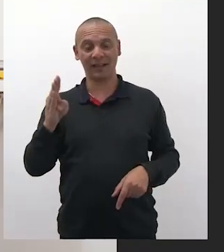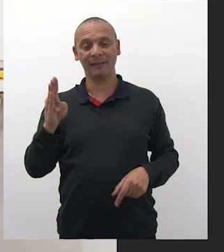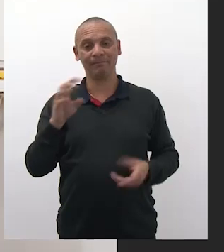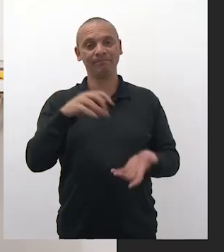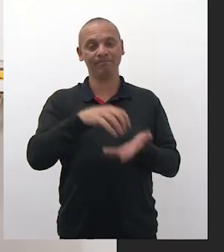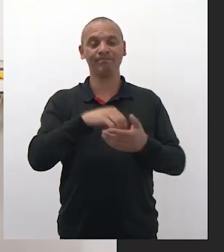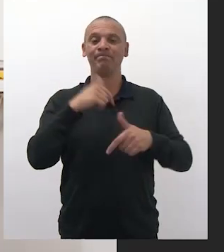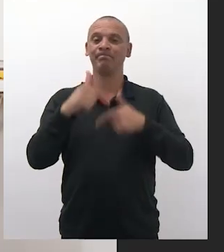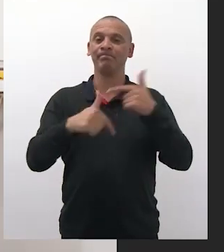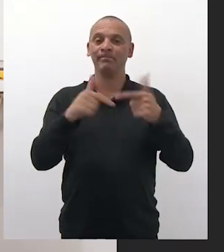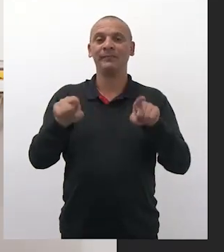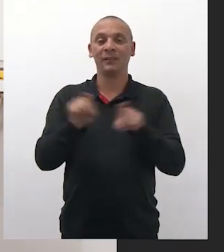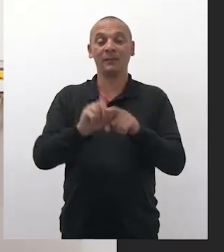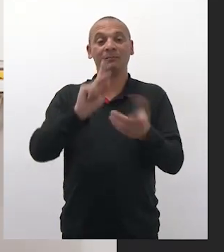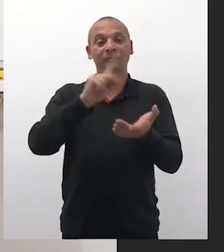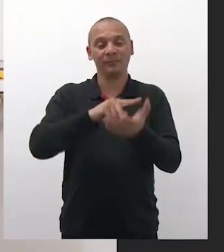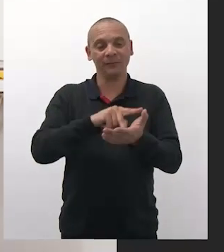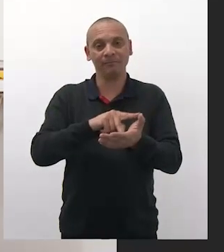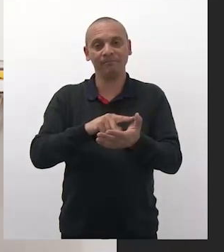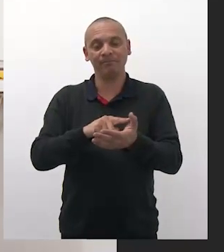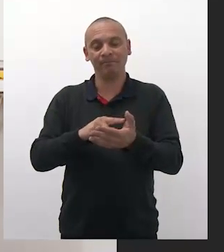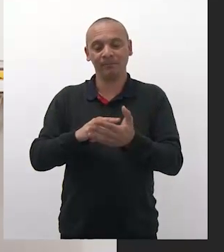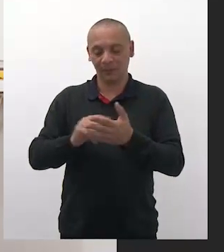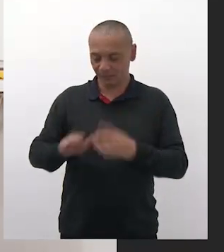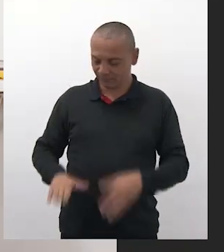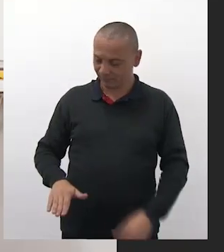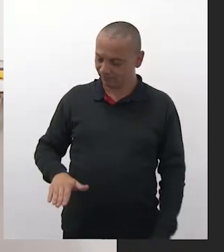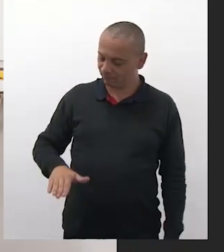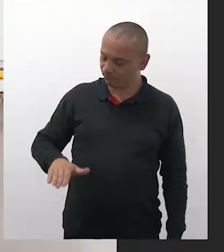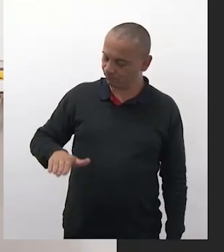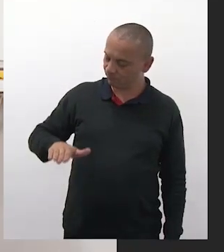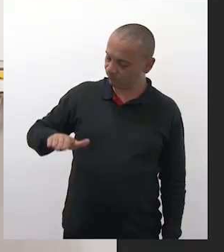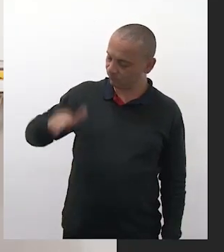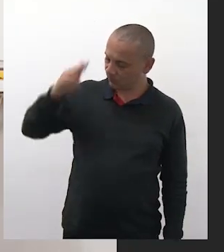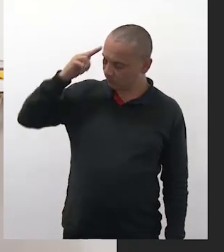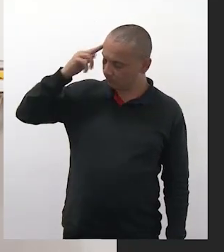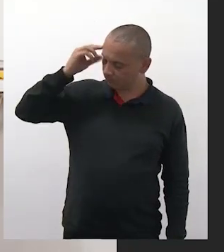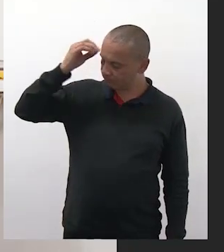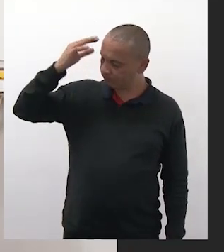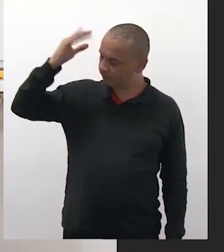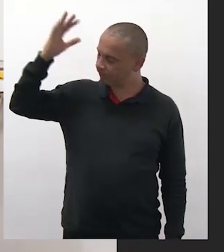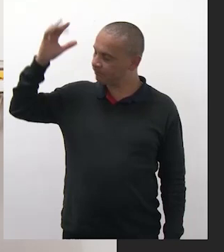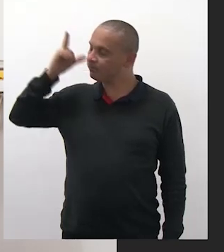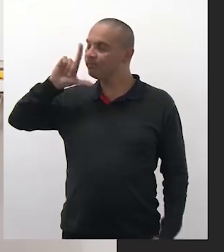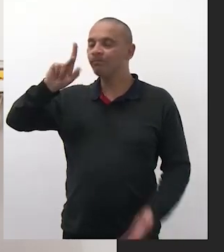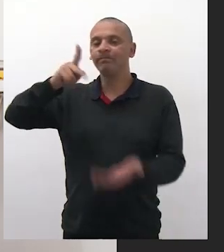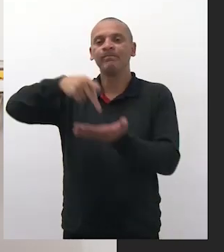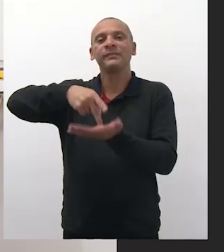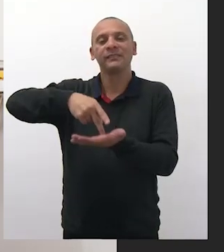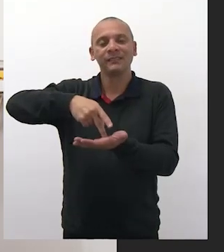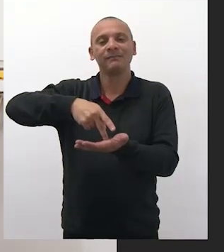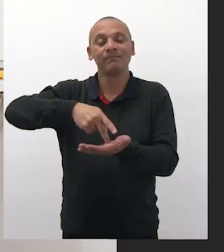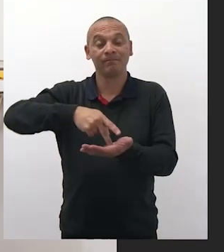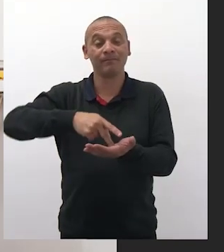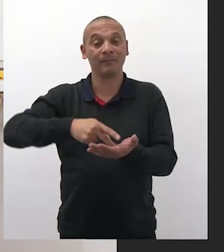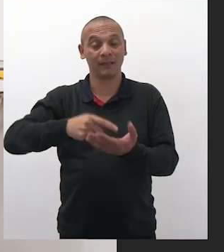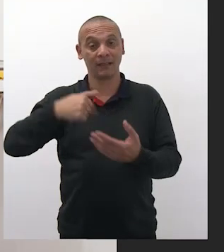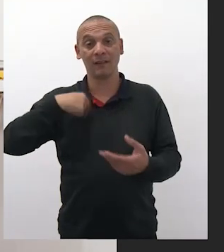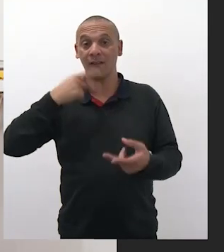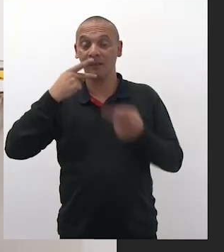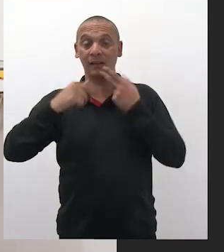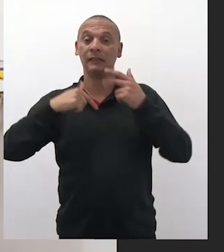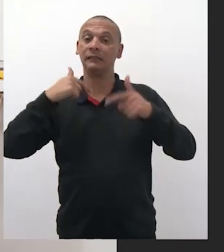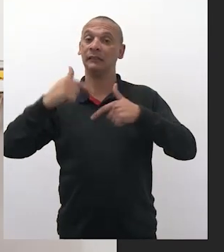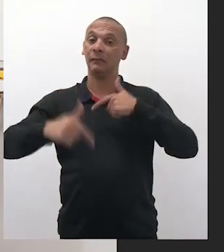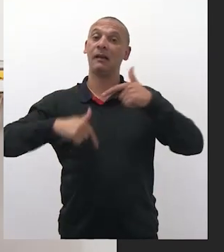uma realização de infância, sabe? É uma coisa que eu digo que quando você